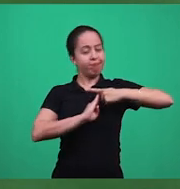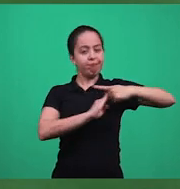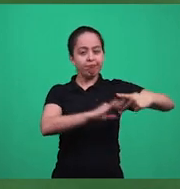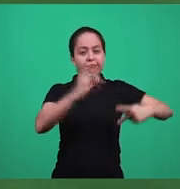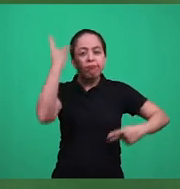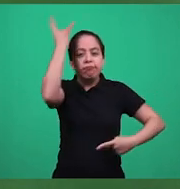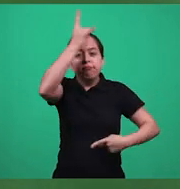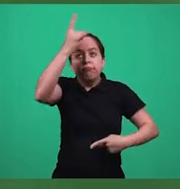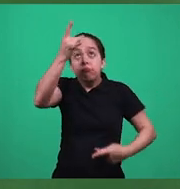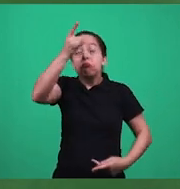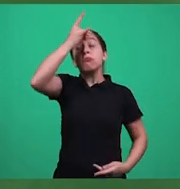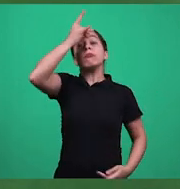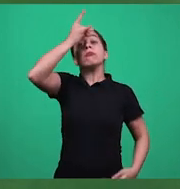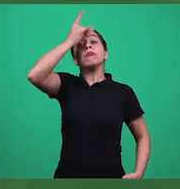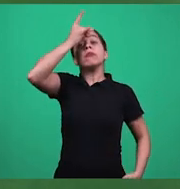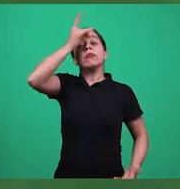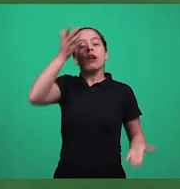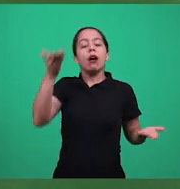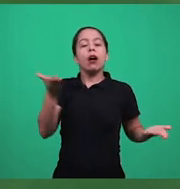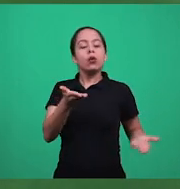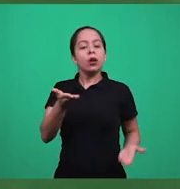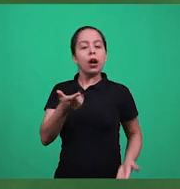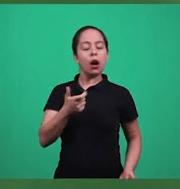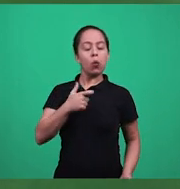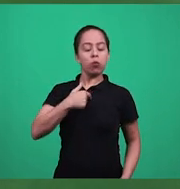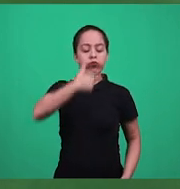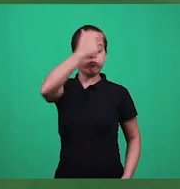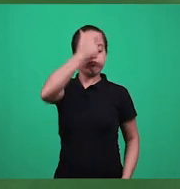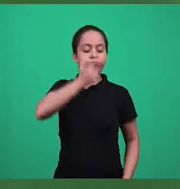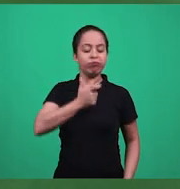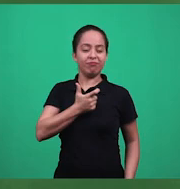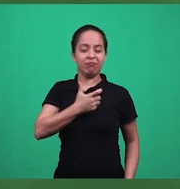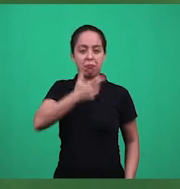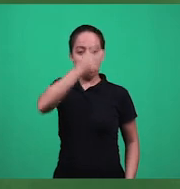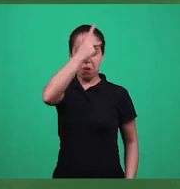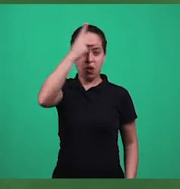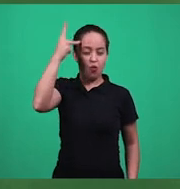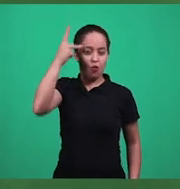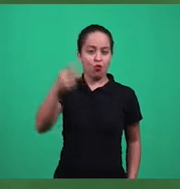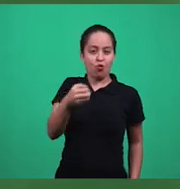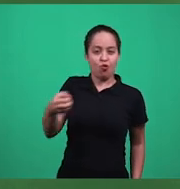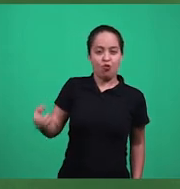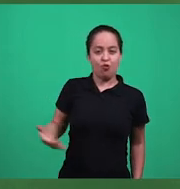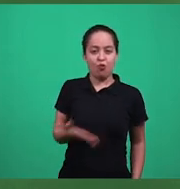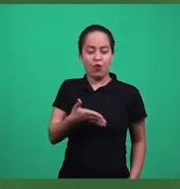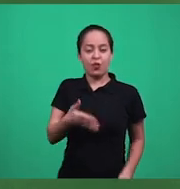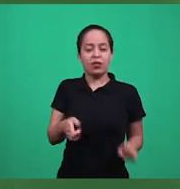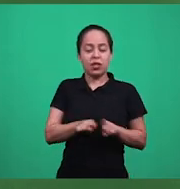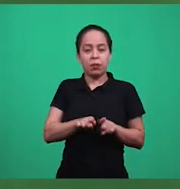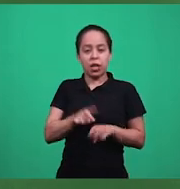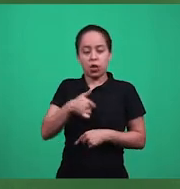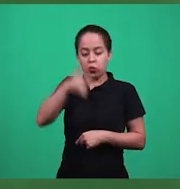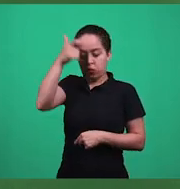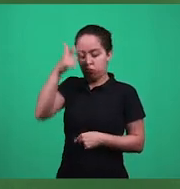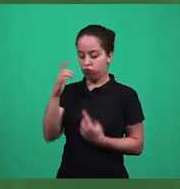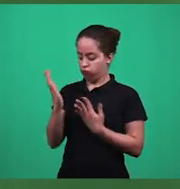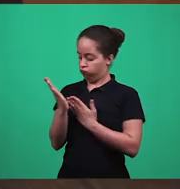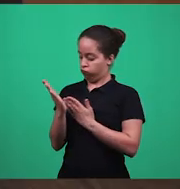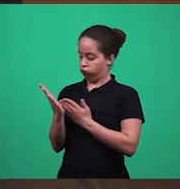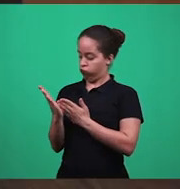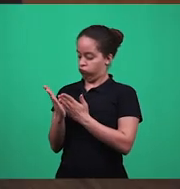transformando-o em uma nova criatura, uma nova vida em